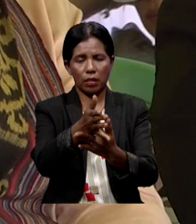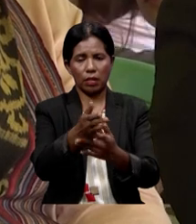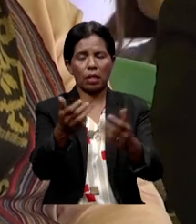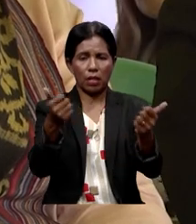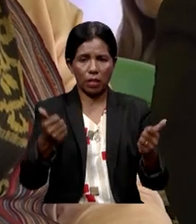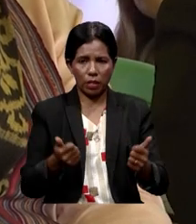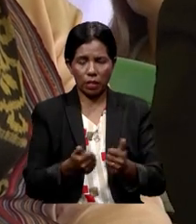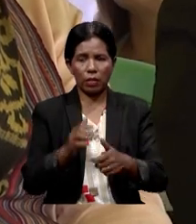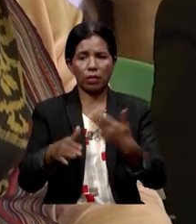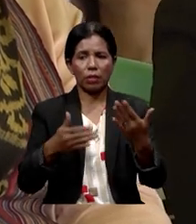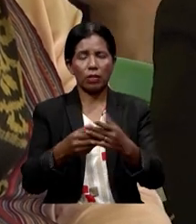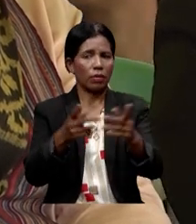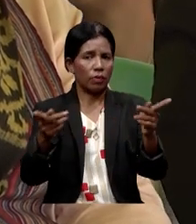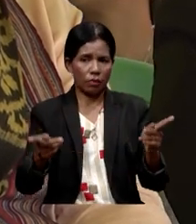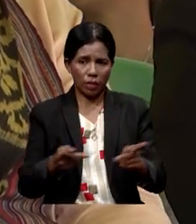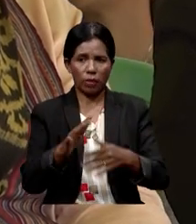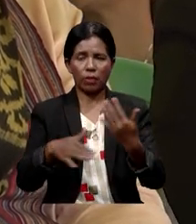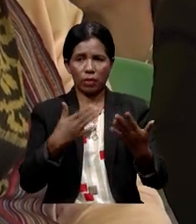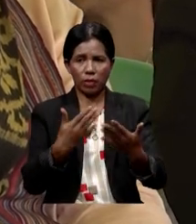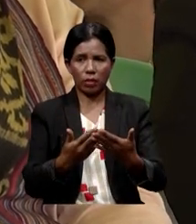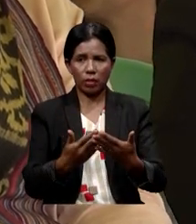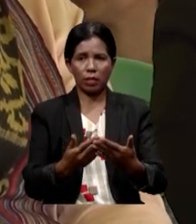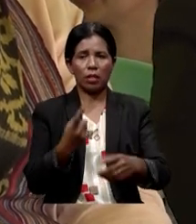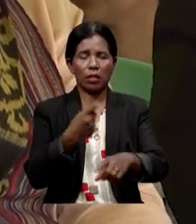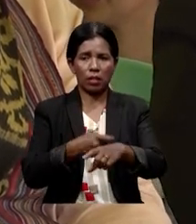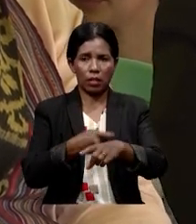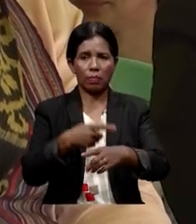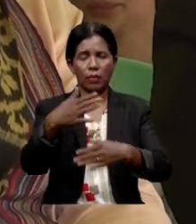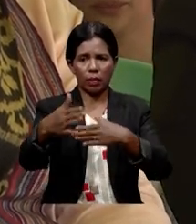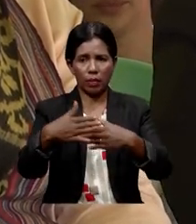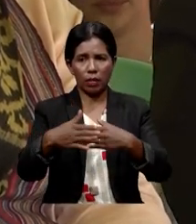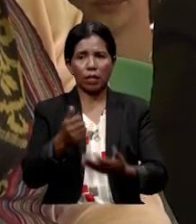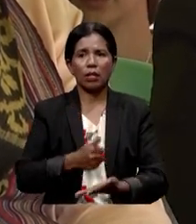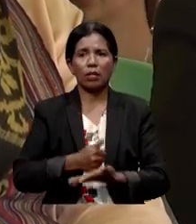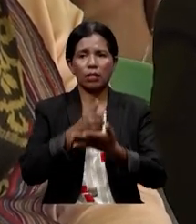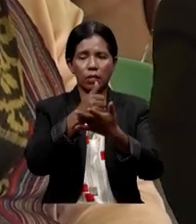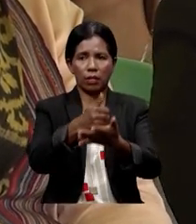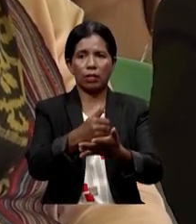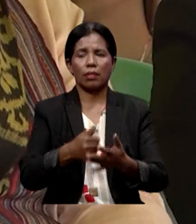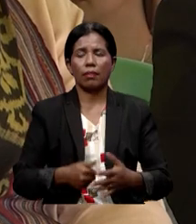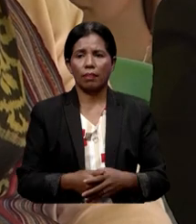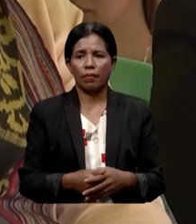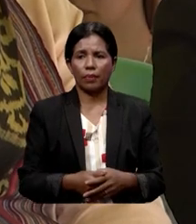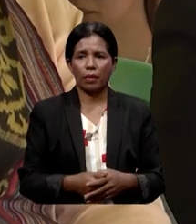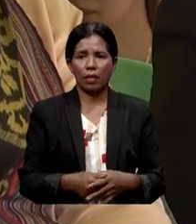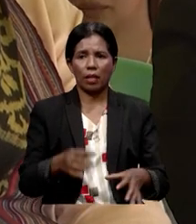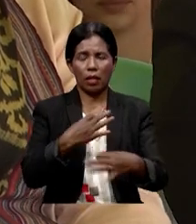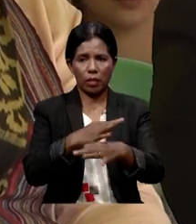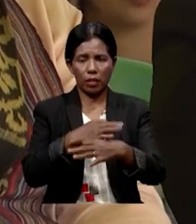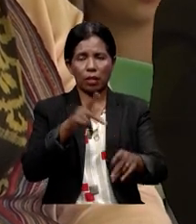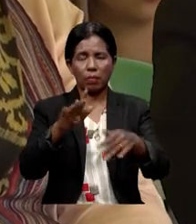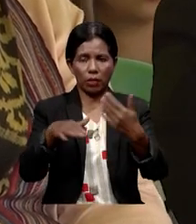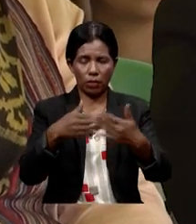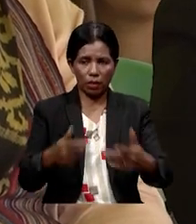Sira, Fátima Toto, a tu e o Tempo Badaka ajuda a dia pobre a morir